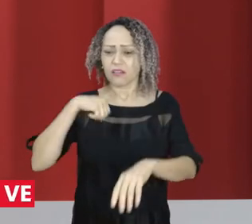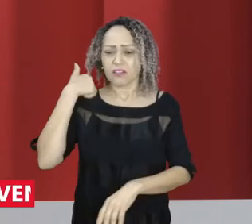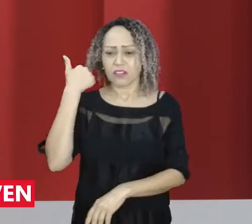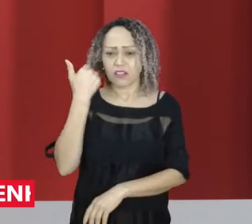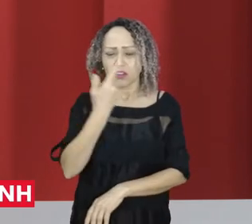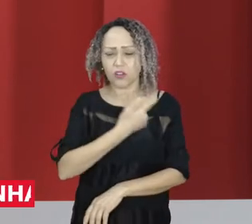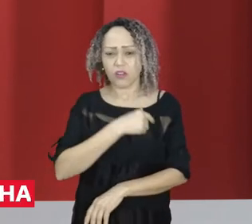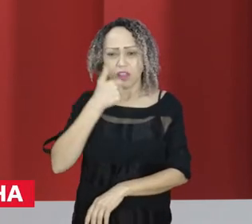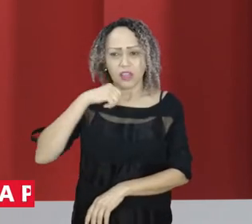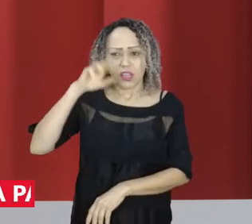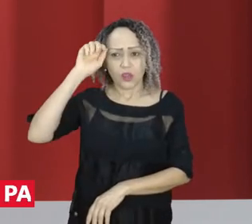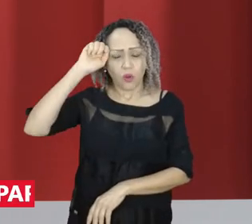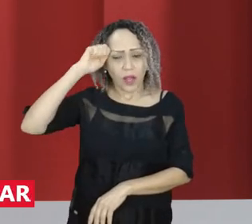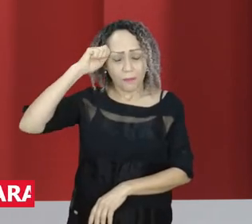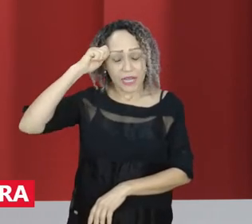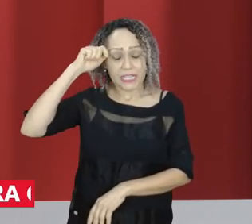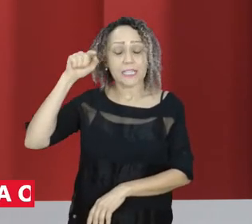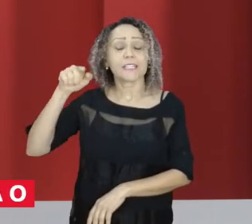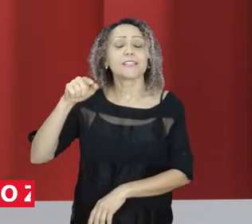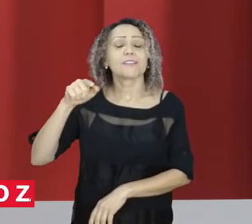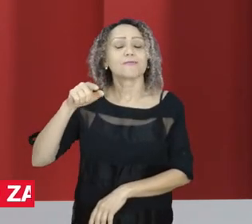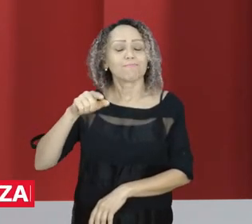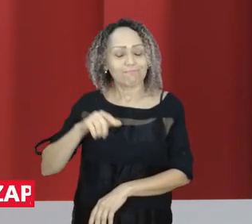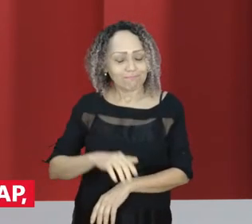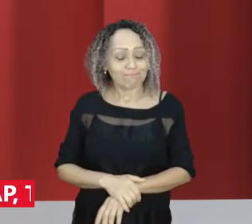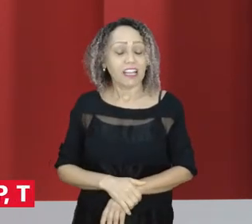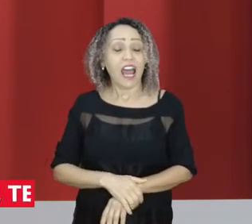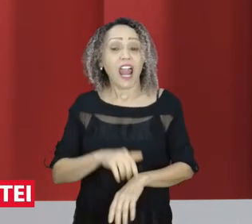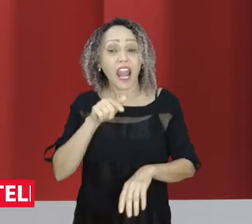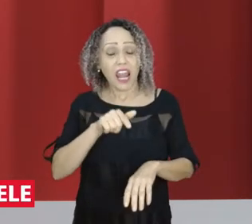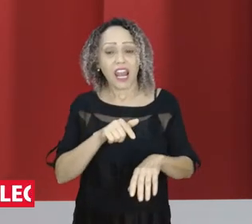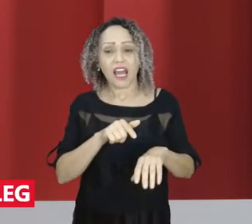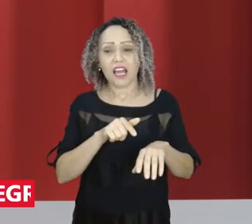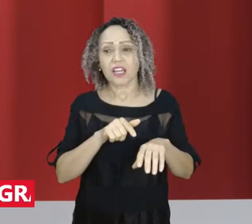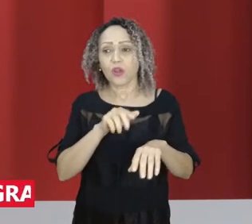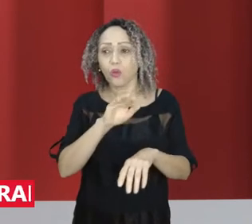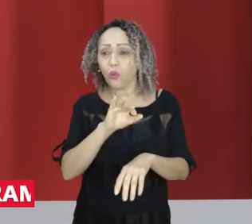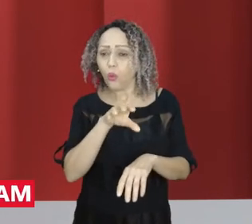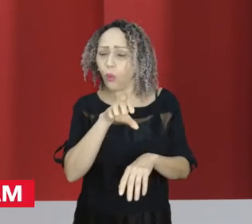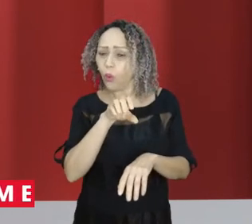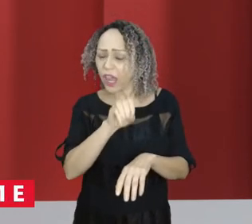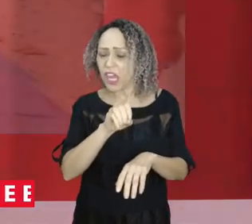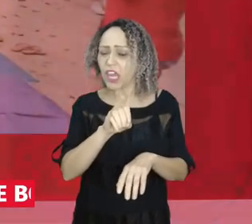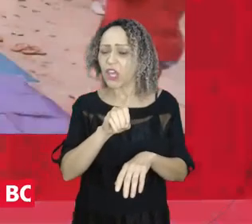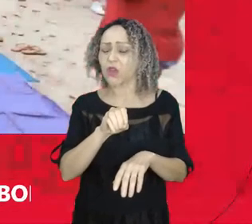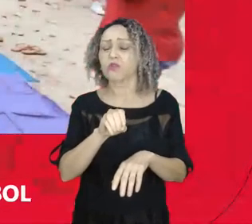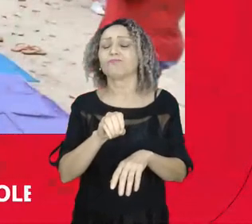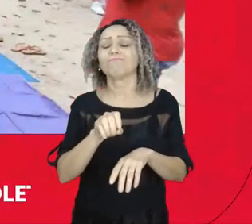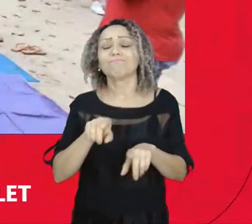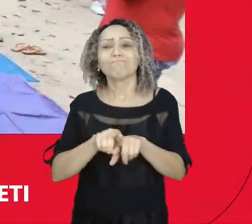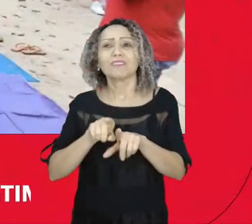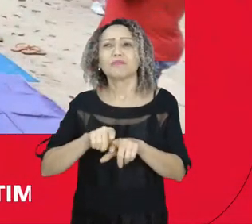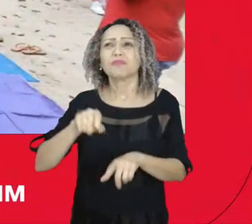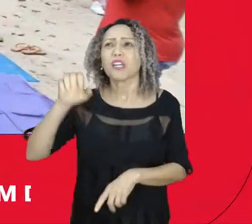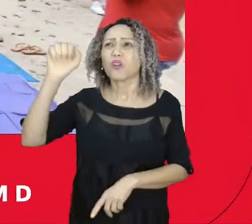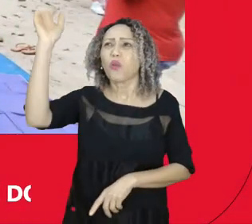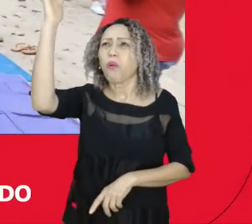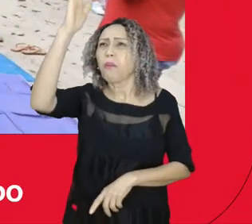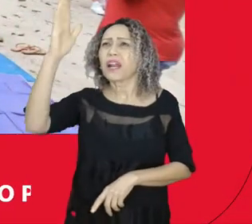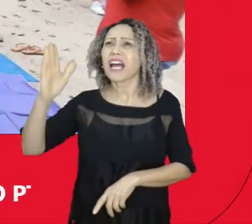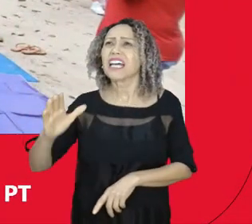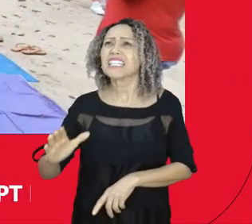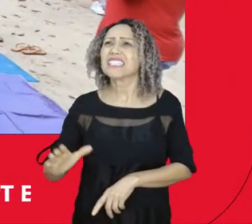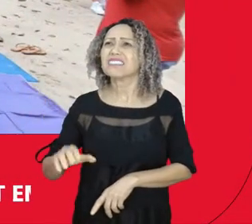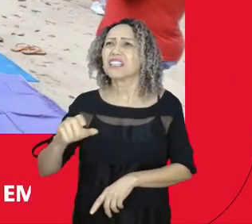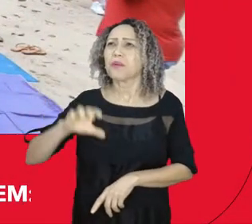Alemão e em Salvador, tiveram várias mobilizações de norte a sul do Brasil em apoio do nosso presidente Lula. A gente